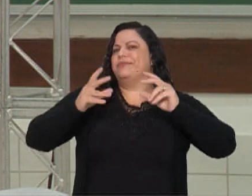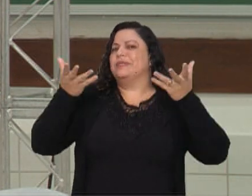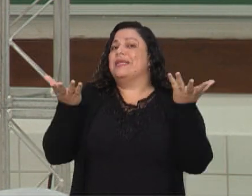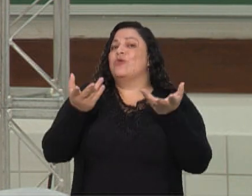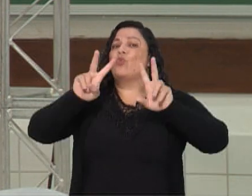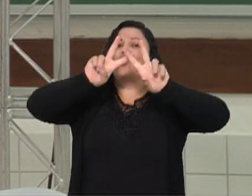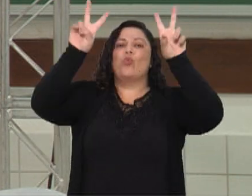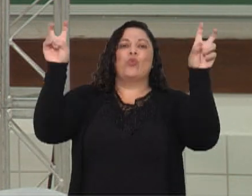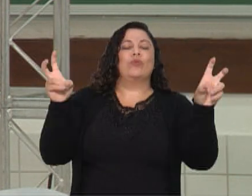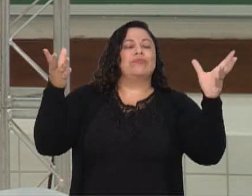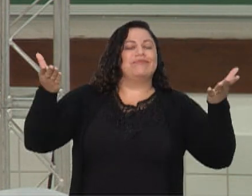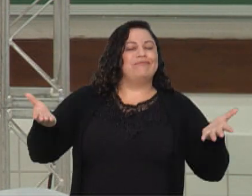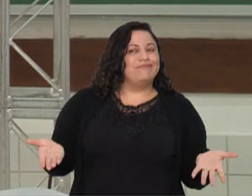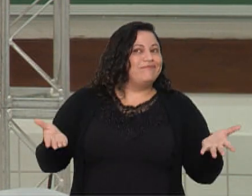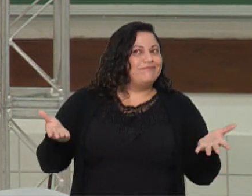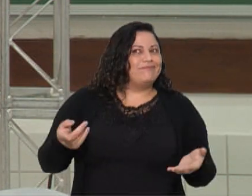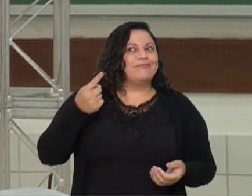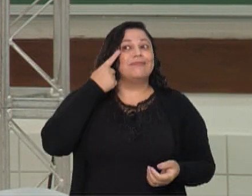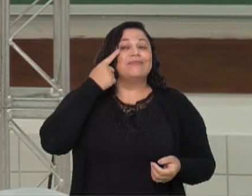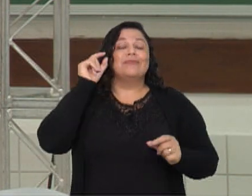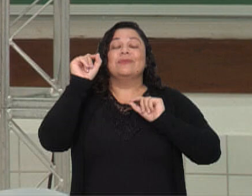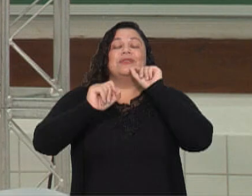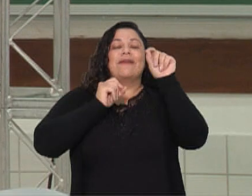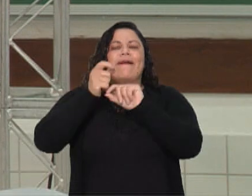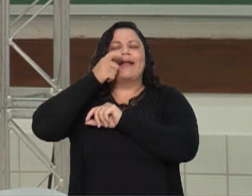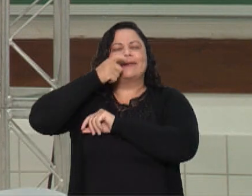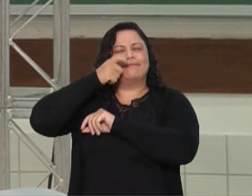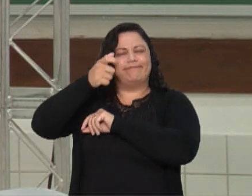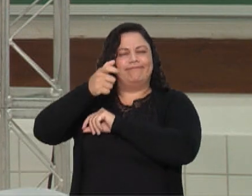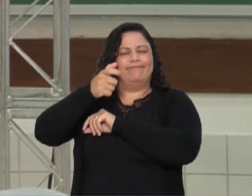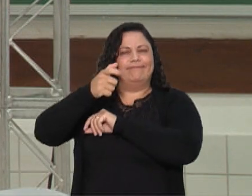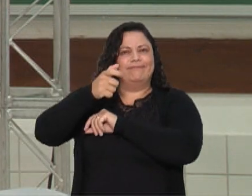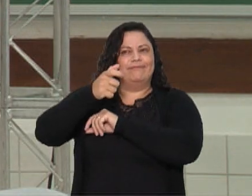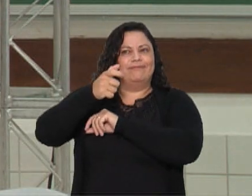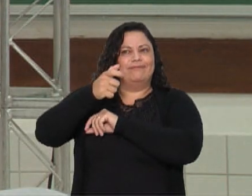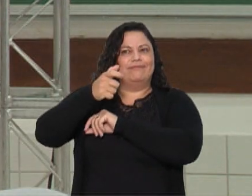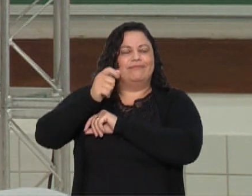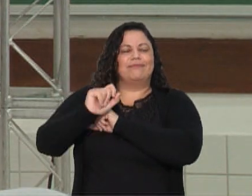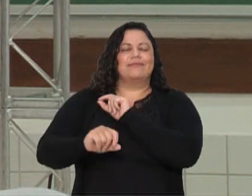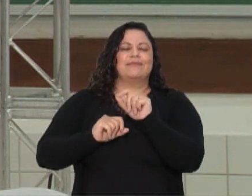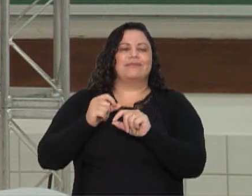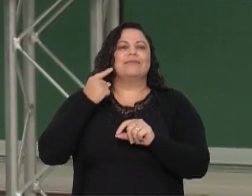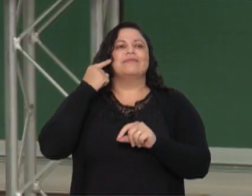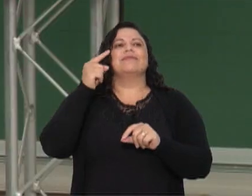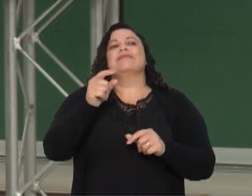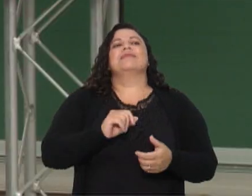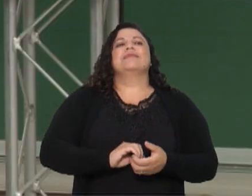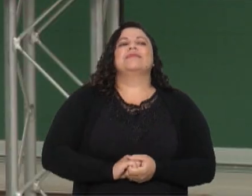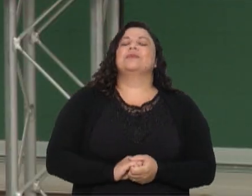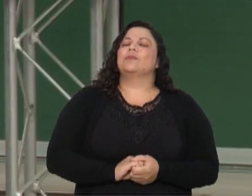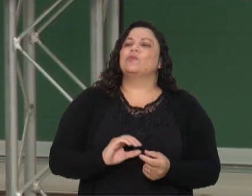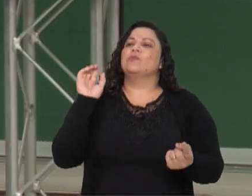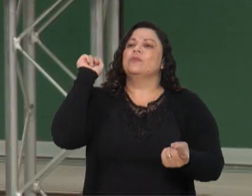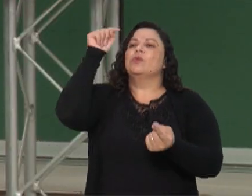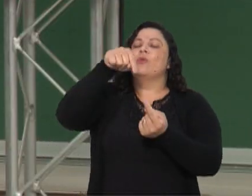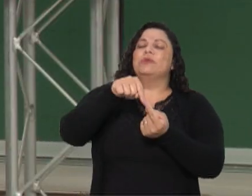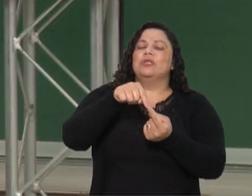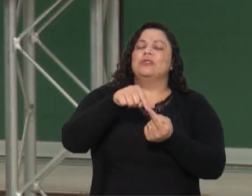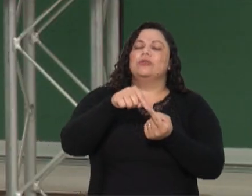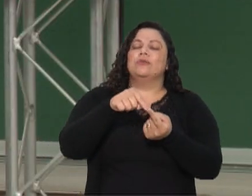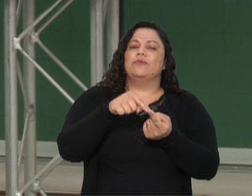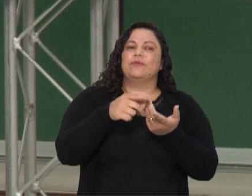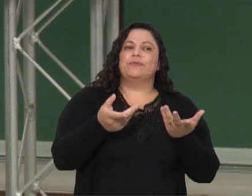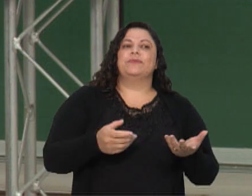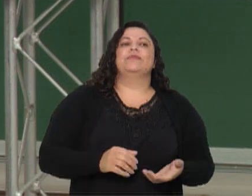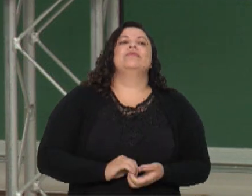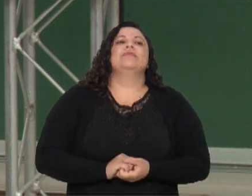aula. Vamos ver o que você vai ter de interessante lá? Vem aqui comigo, então. Olha só, nós vamos ter como